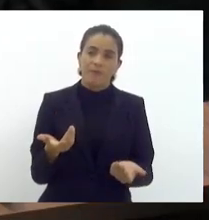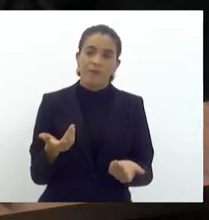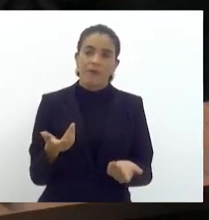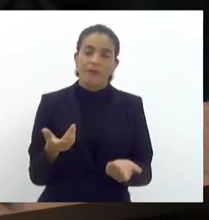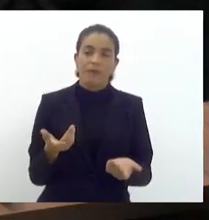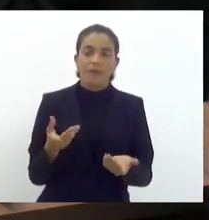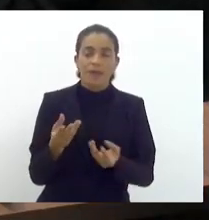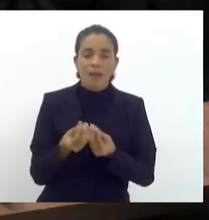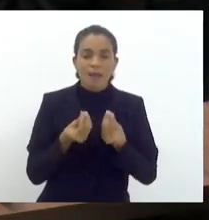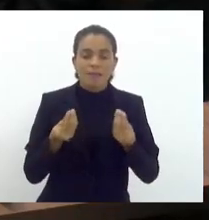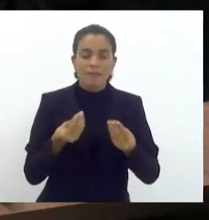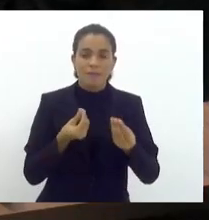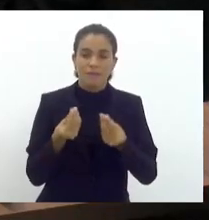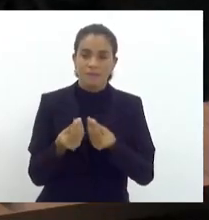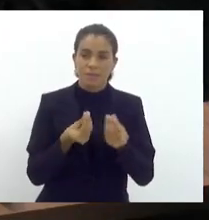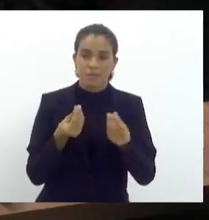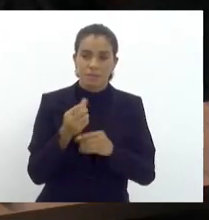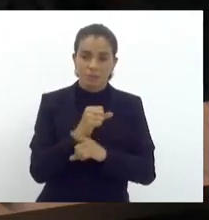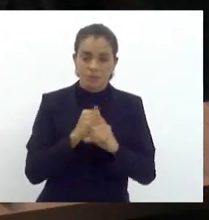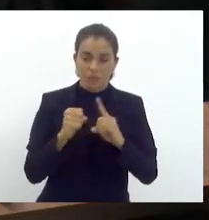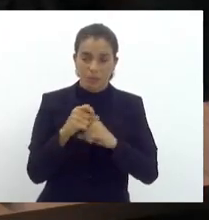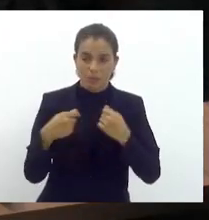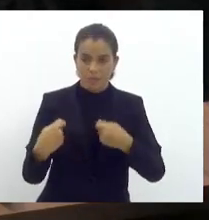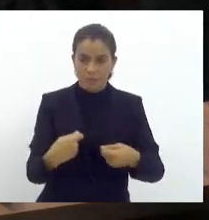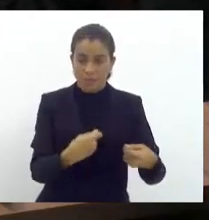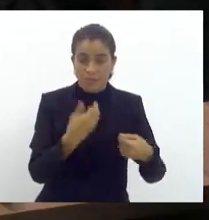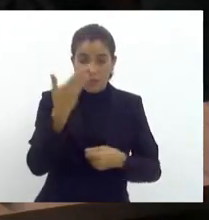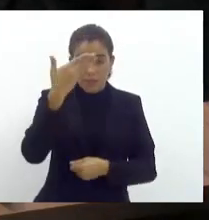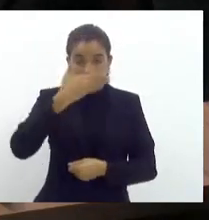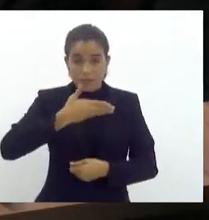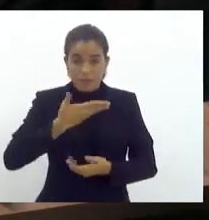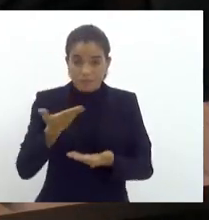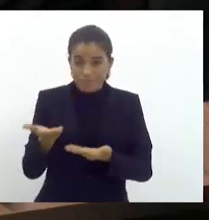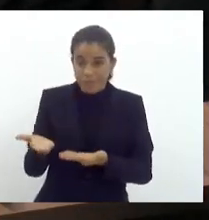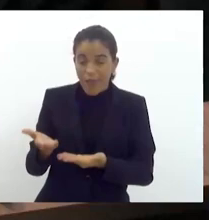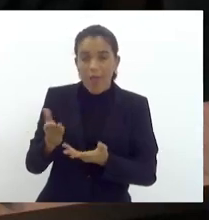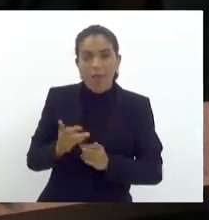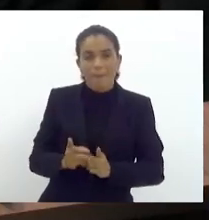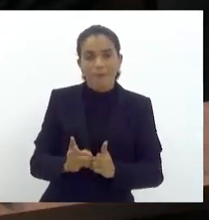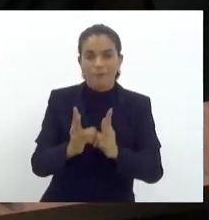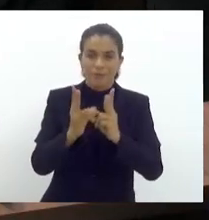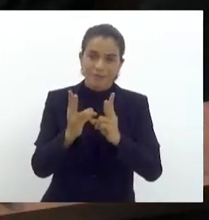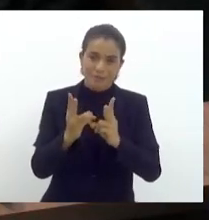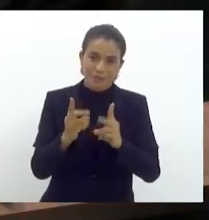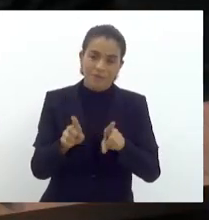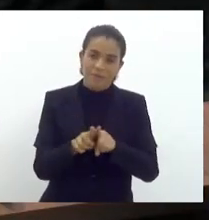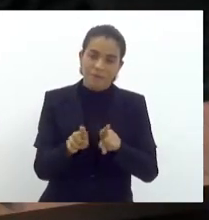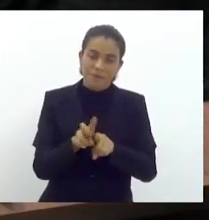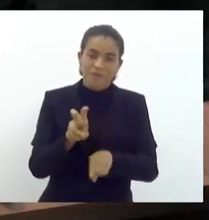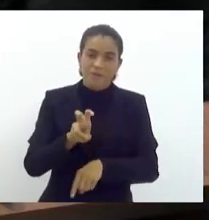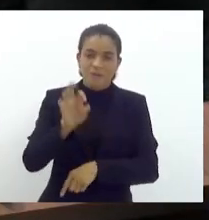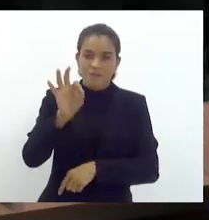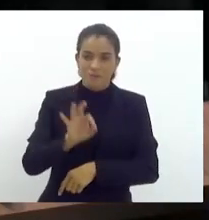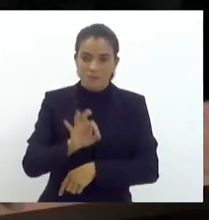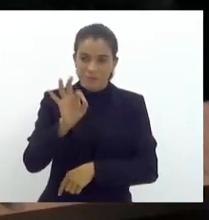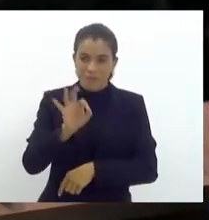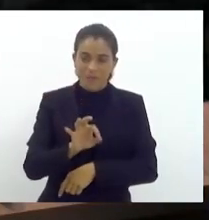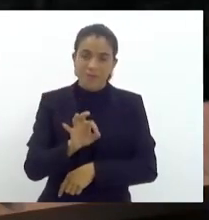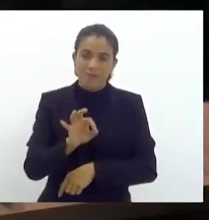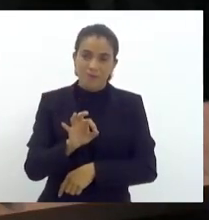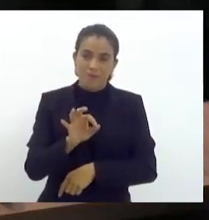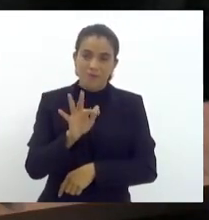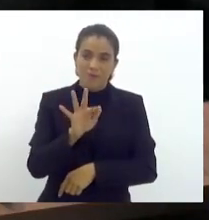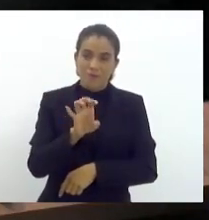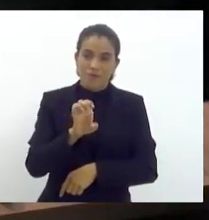de ter a sensibilidade social necessária a demonstração disso é a manutenção justamente dos 5% do fez